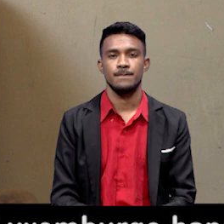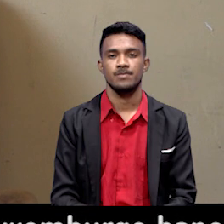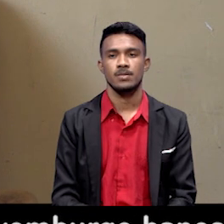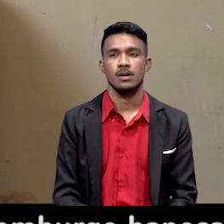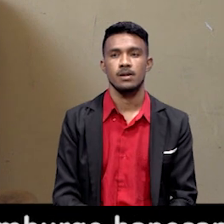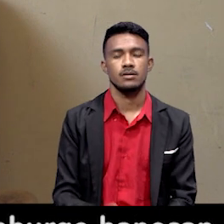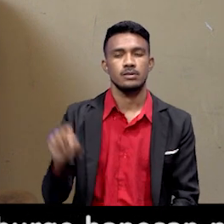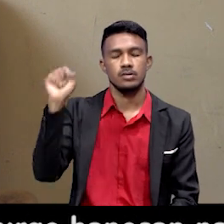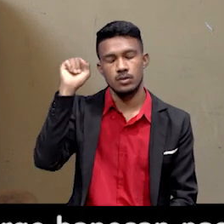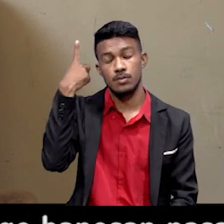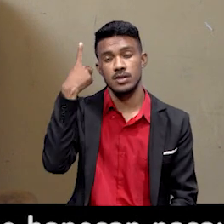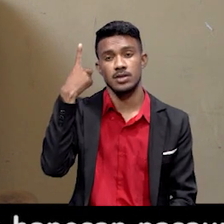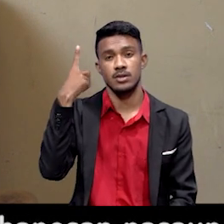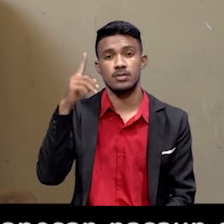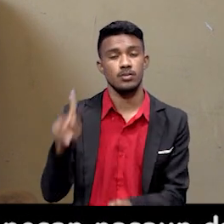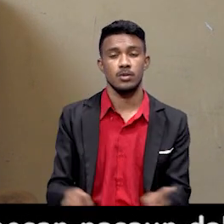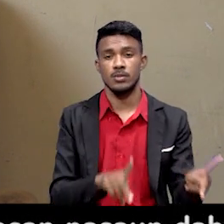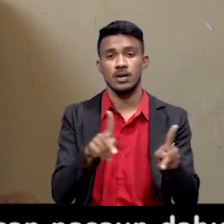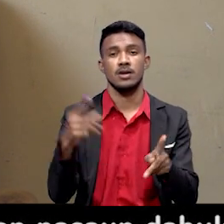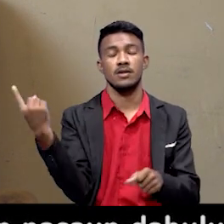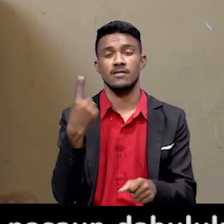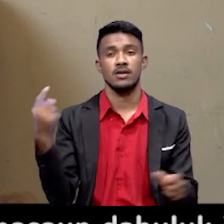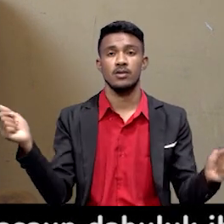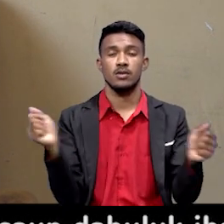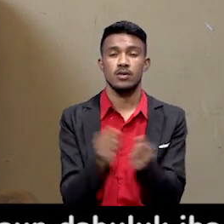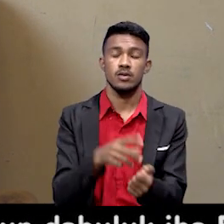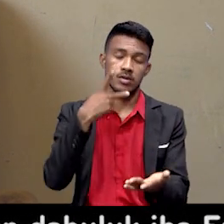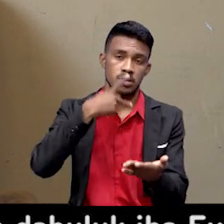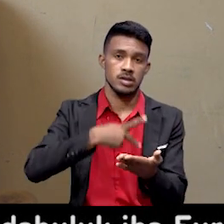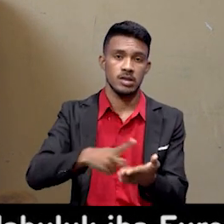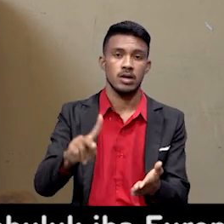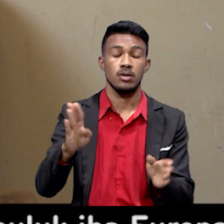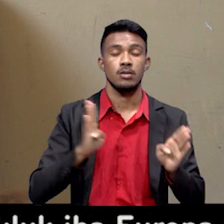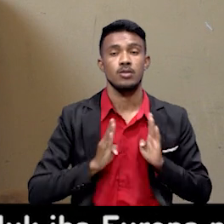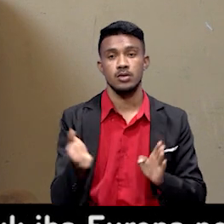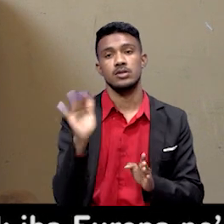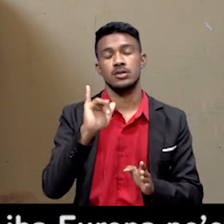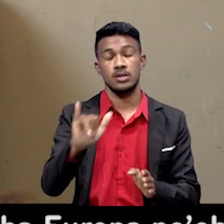compreensão pública na parte da pensão vitalícia. Agora,